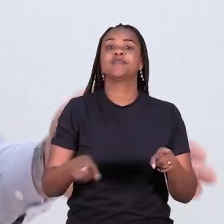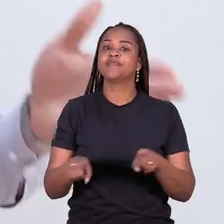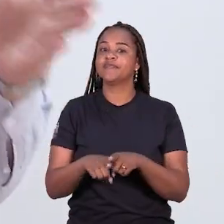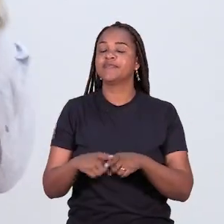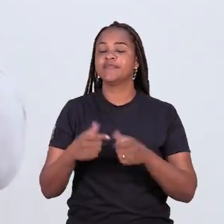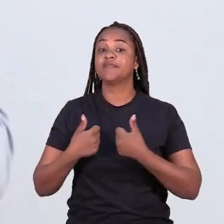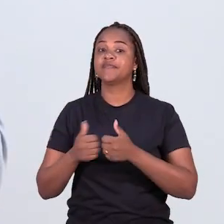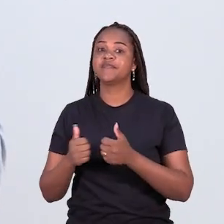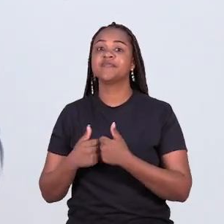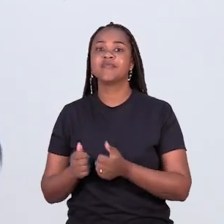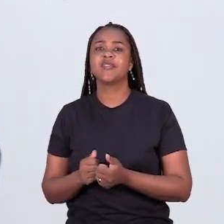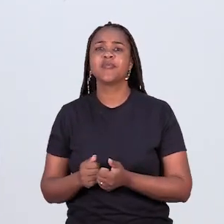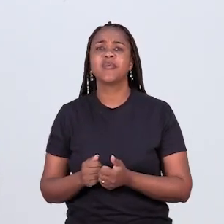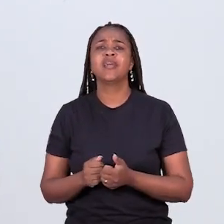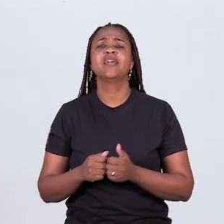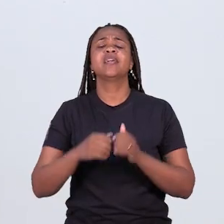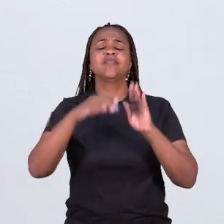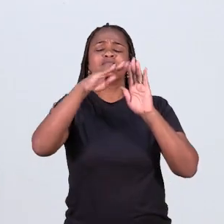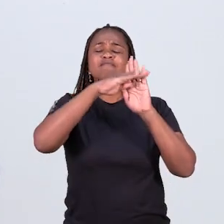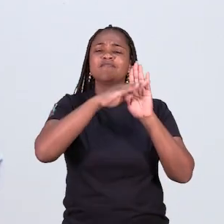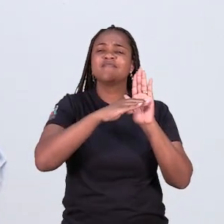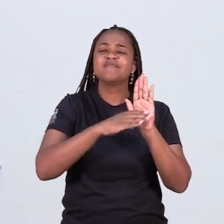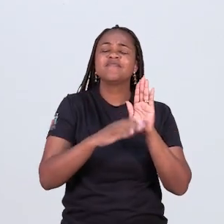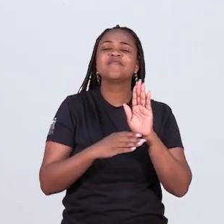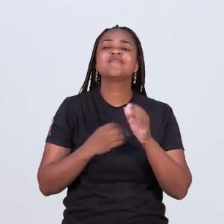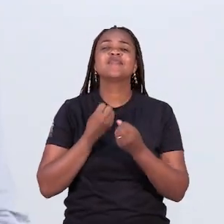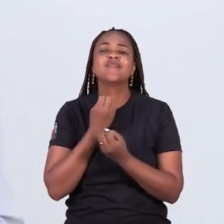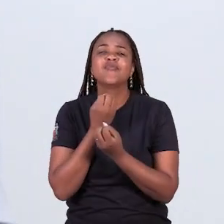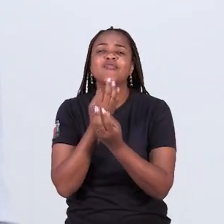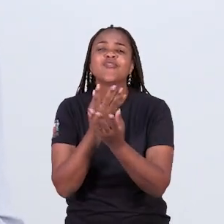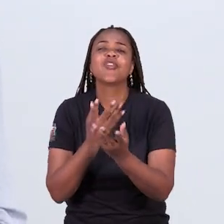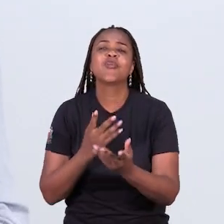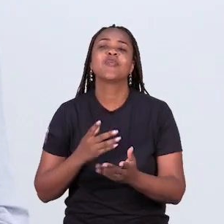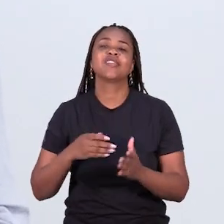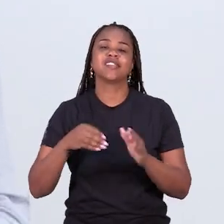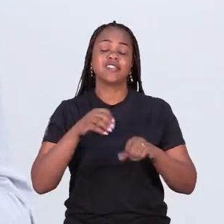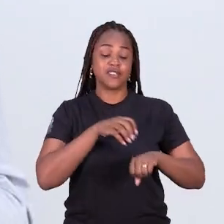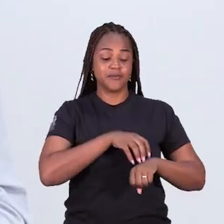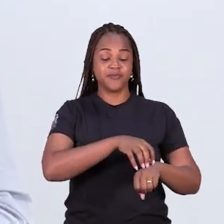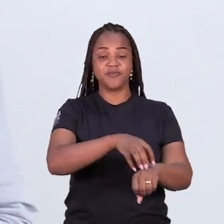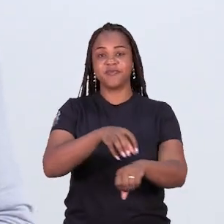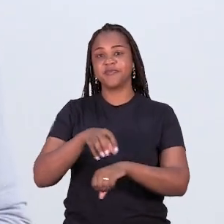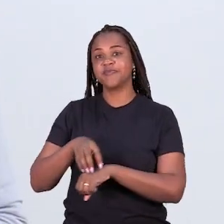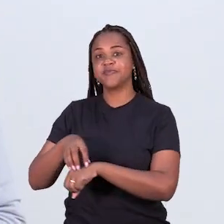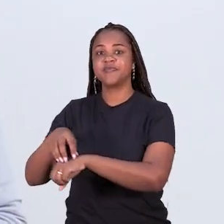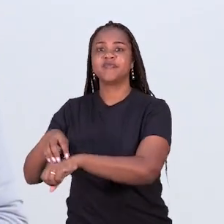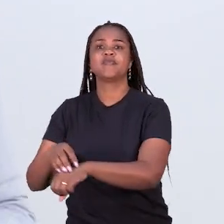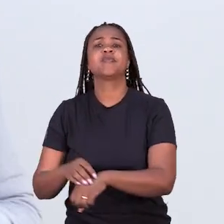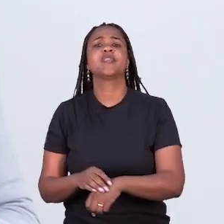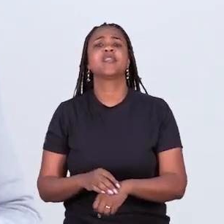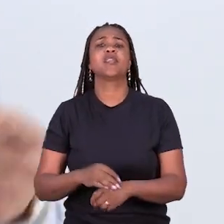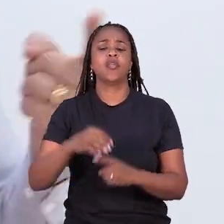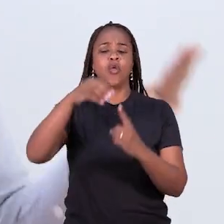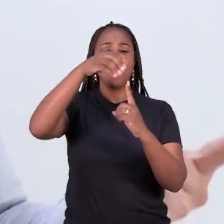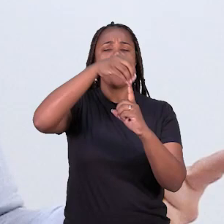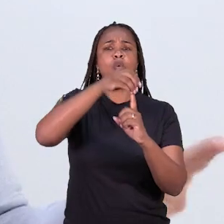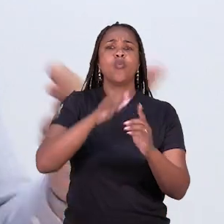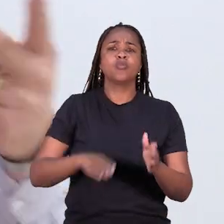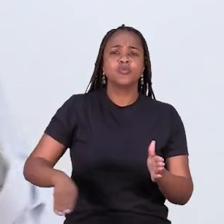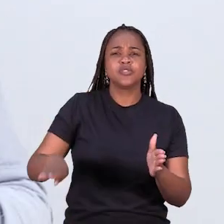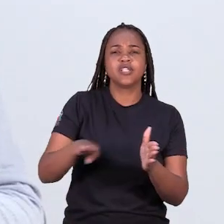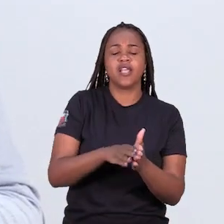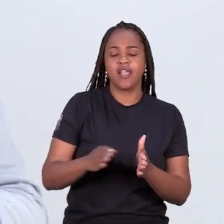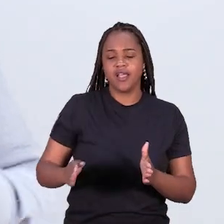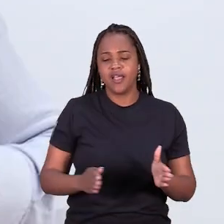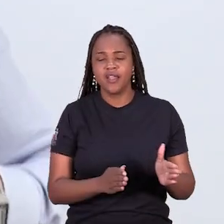ponto de partida e nos ônibus, acerca de todas as informações da prestação de serviço de transporte público, tais como ponto de